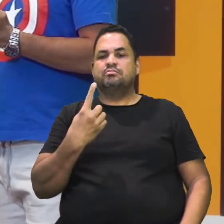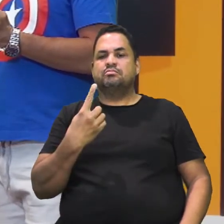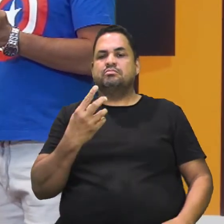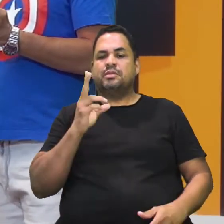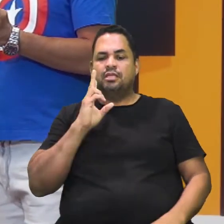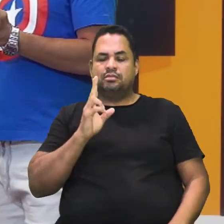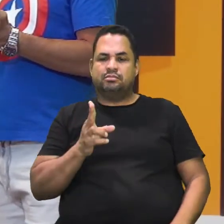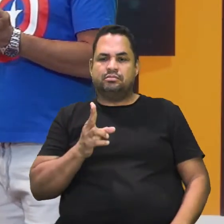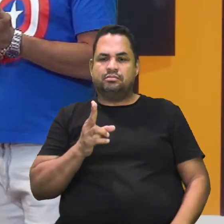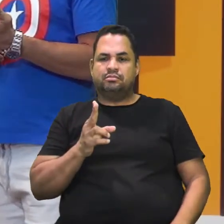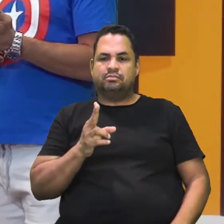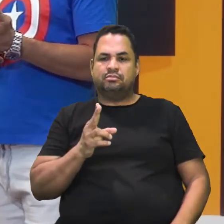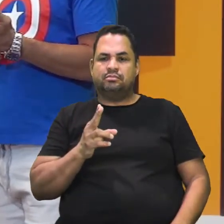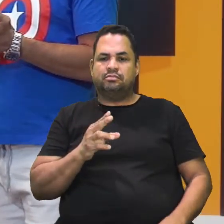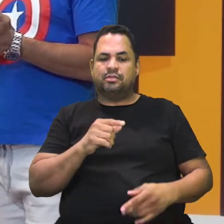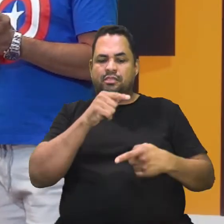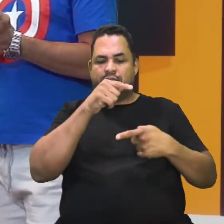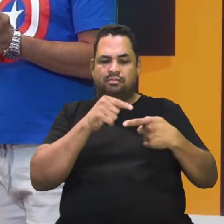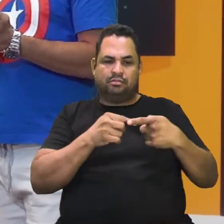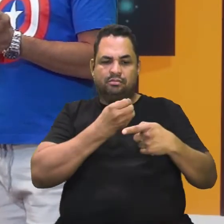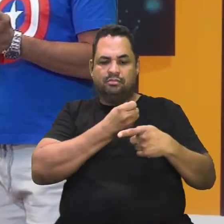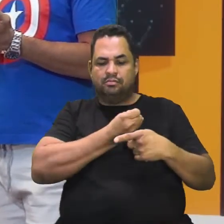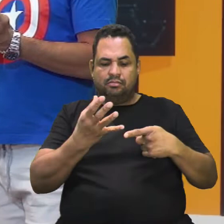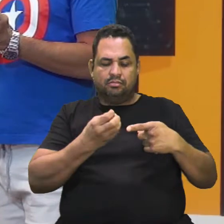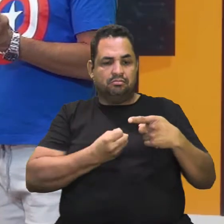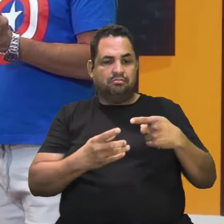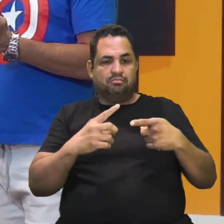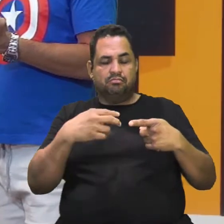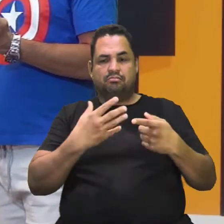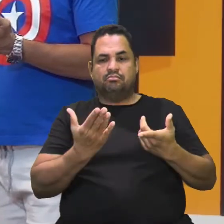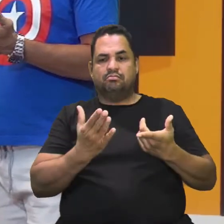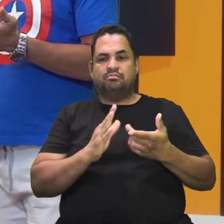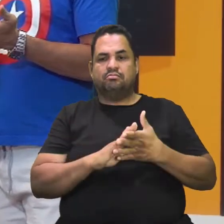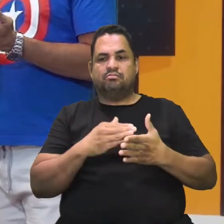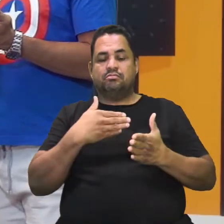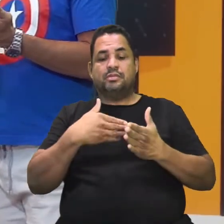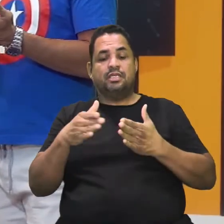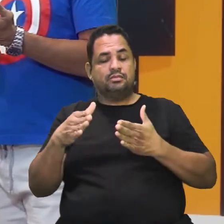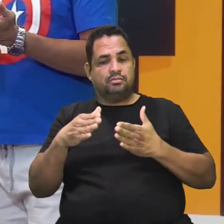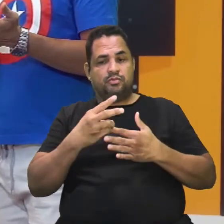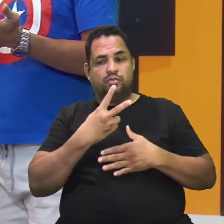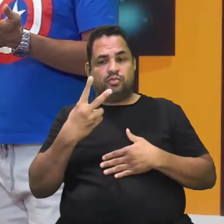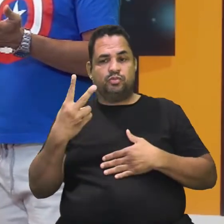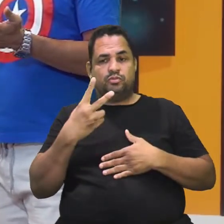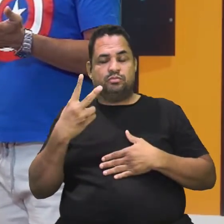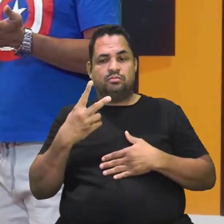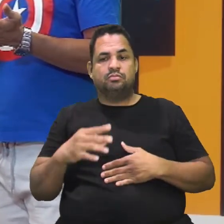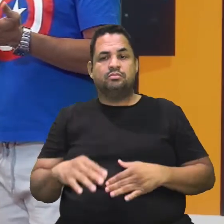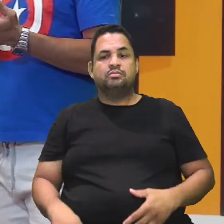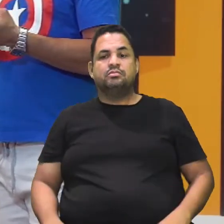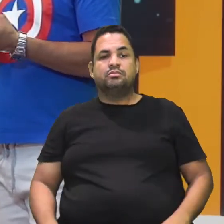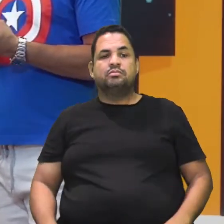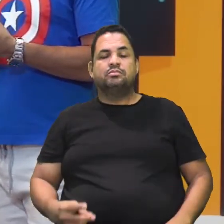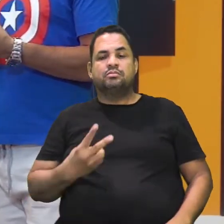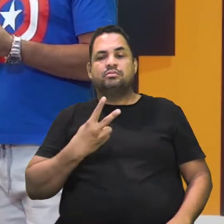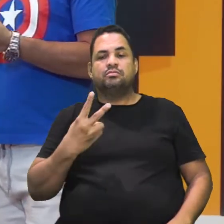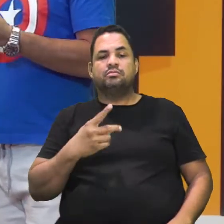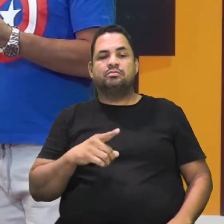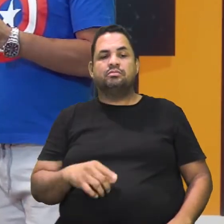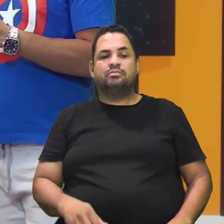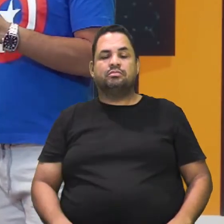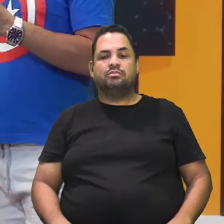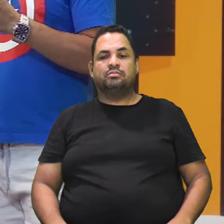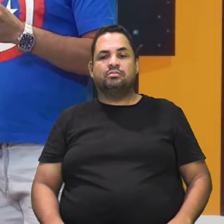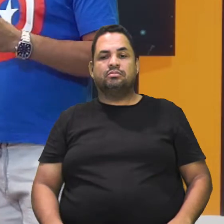na igualdade, era fração. Não podia ter denominador. Isso, então eu mandava 2 embora porque não estava condizente. E 2 tinha negativo. 2